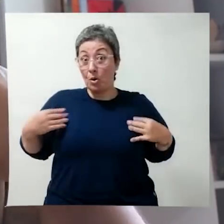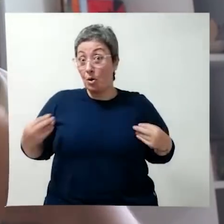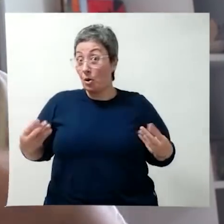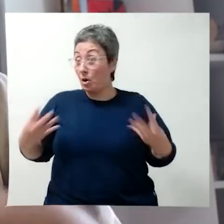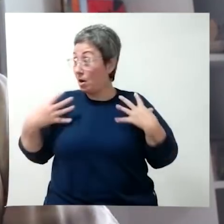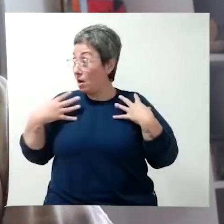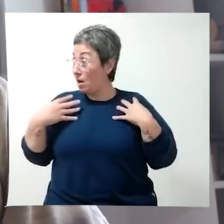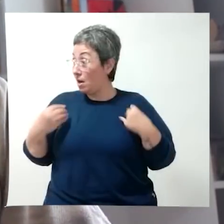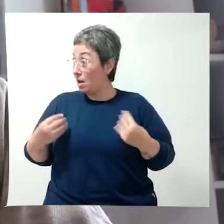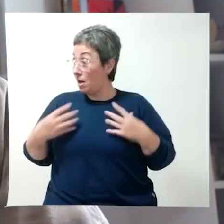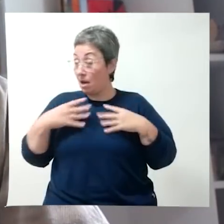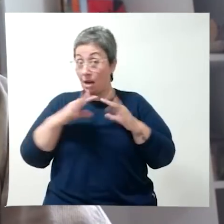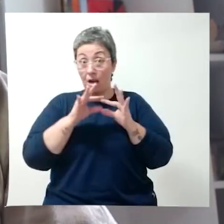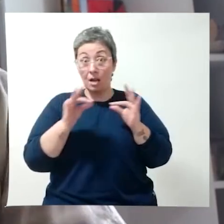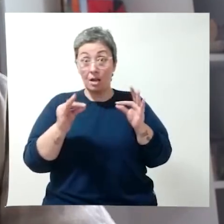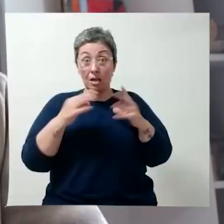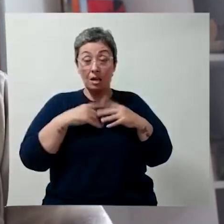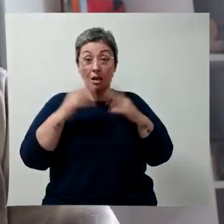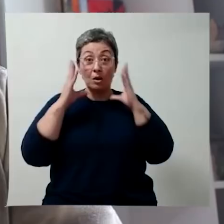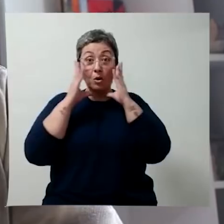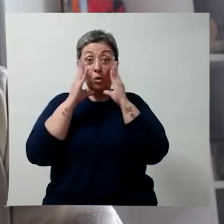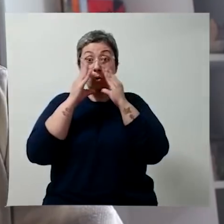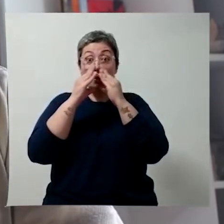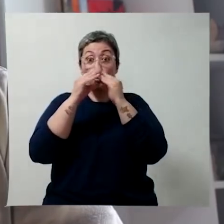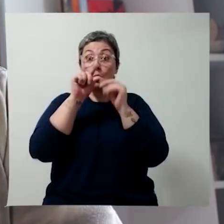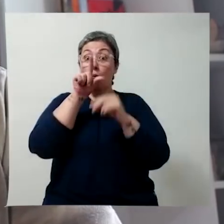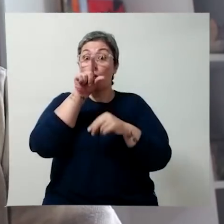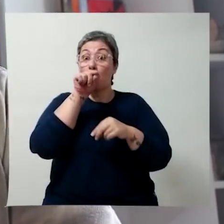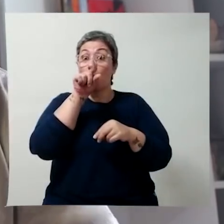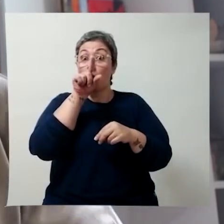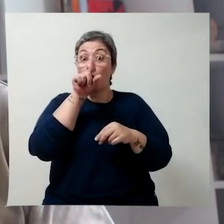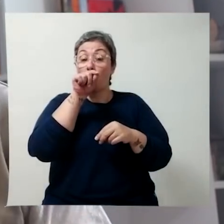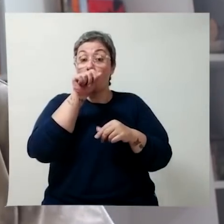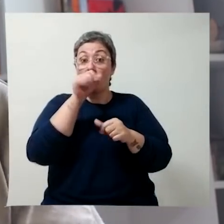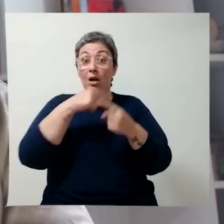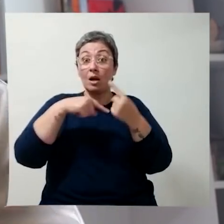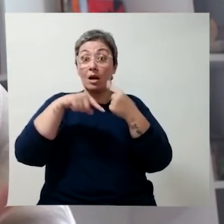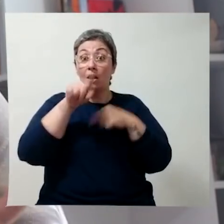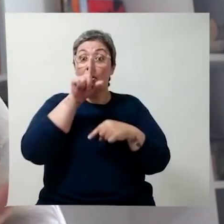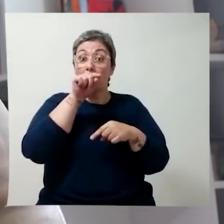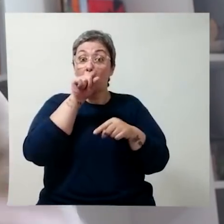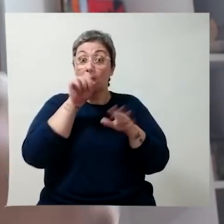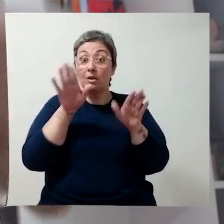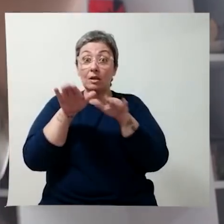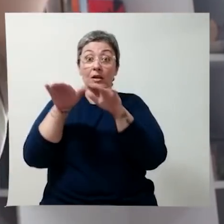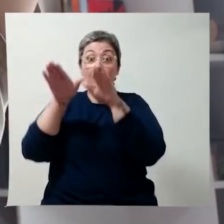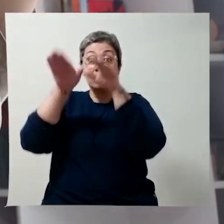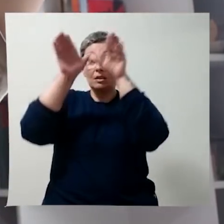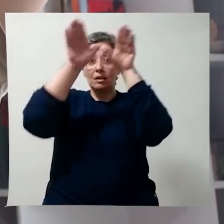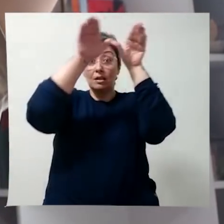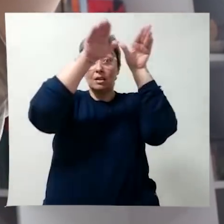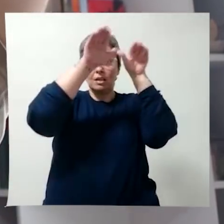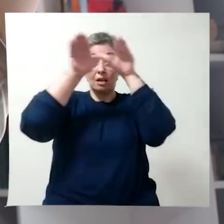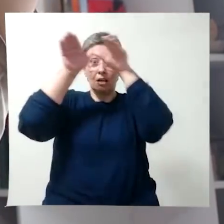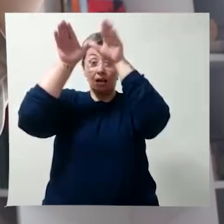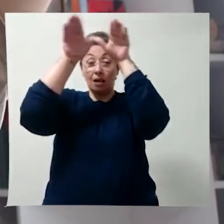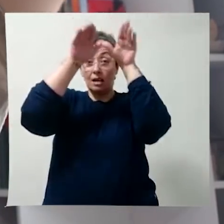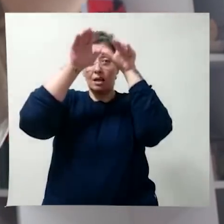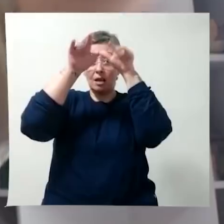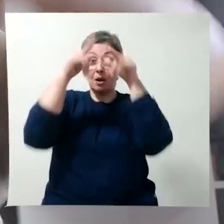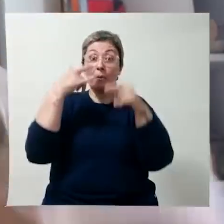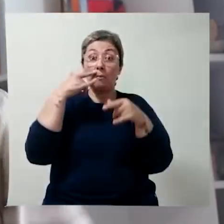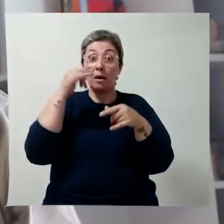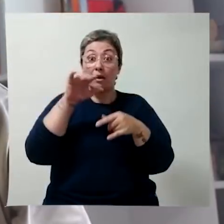O seu corpo começou a se encher de penas. O rosto alongou até que surgiu um bico. Jaibé se transformou num pequeno passarinho que ficou piando na cabeça do